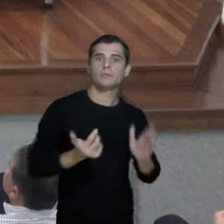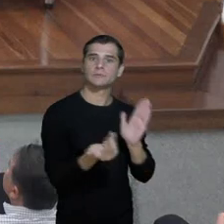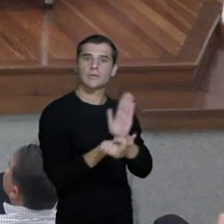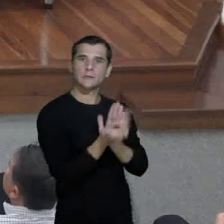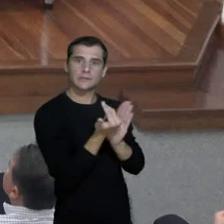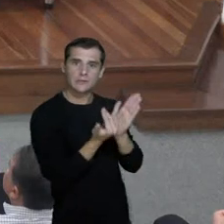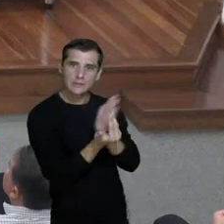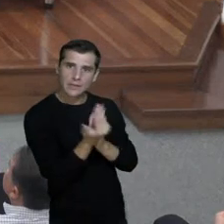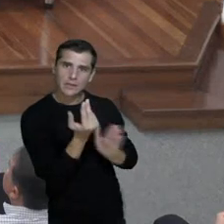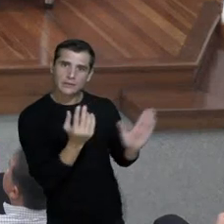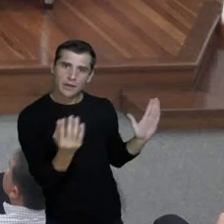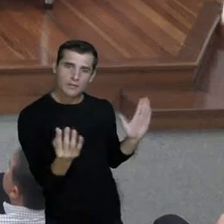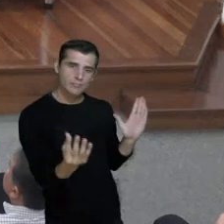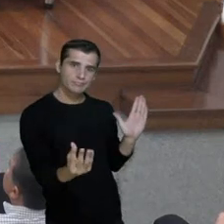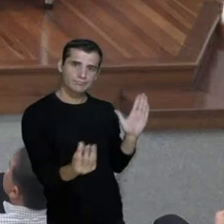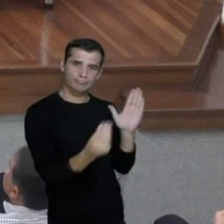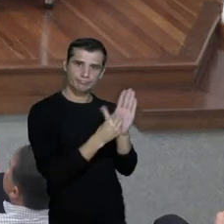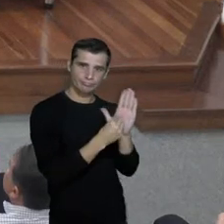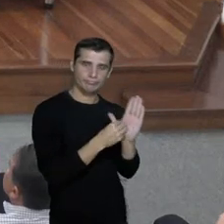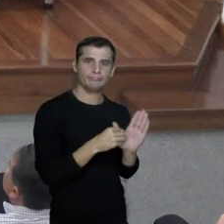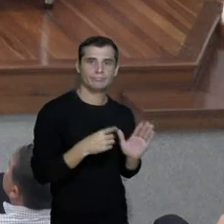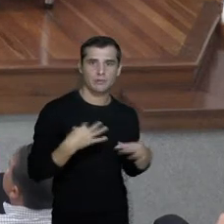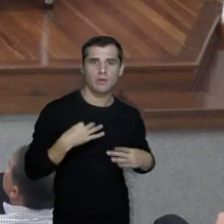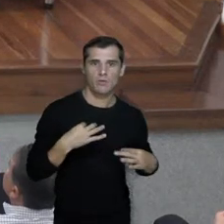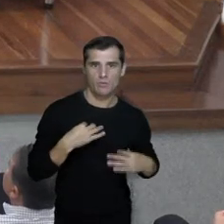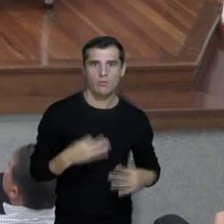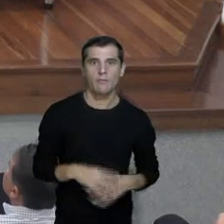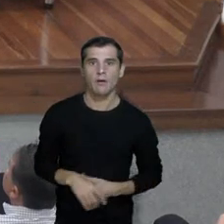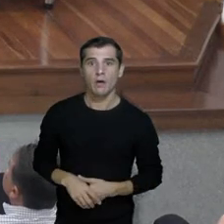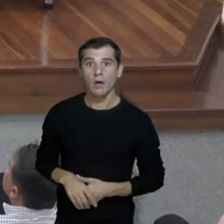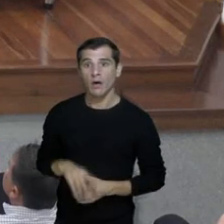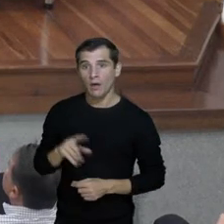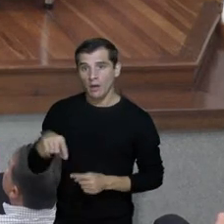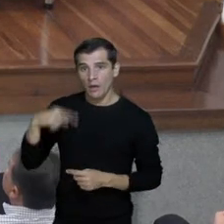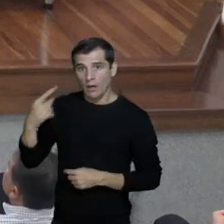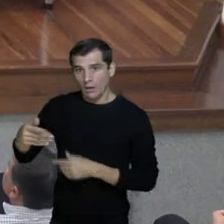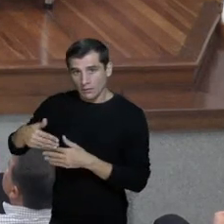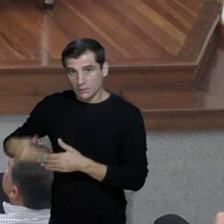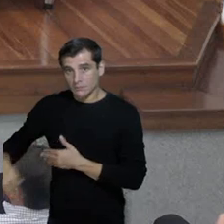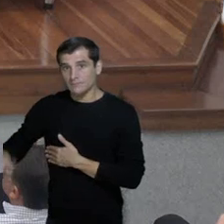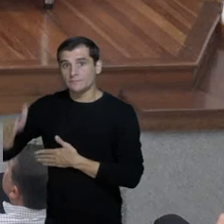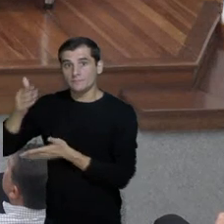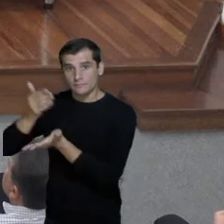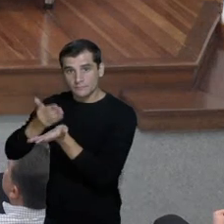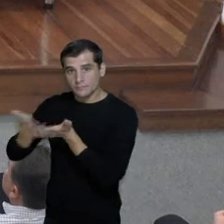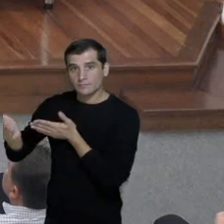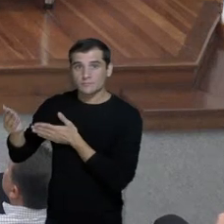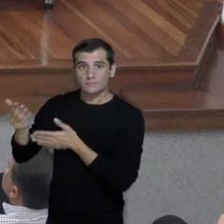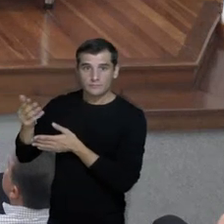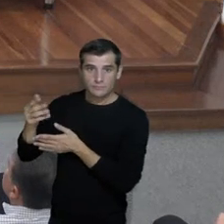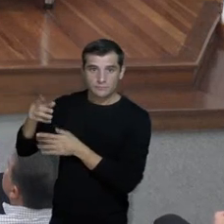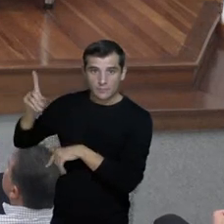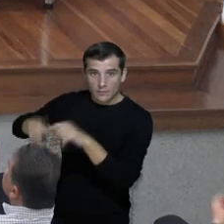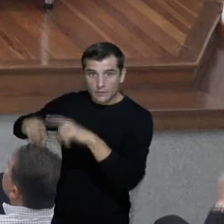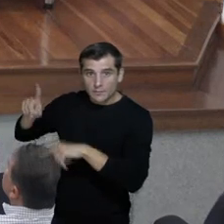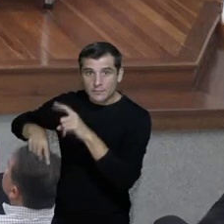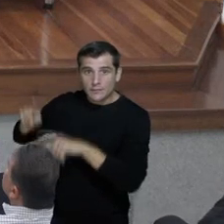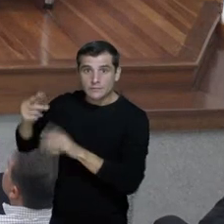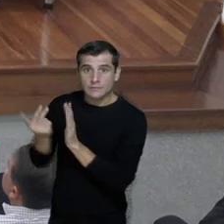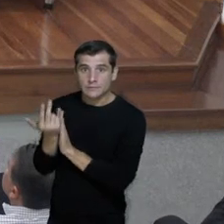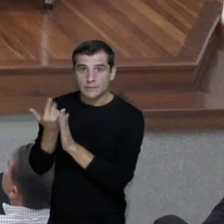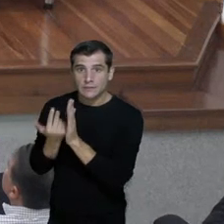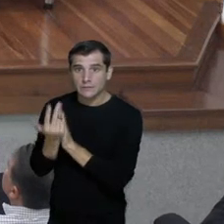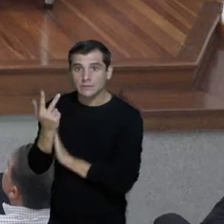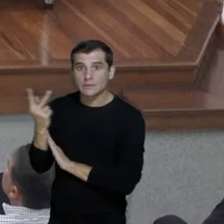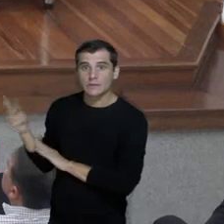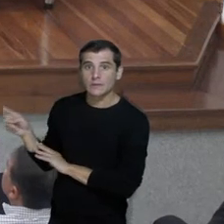e a partir dali eu eu comecei a licenciar produtos para muitas empresas ã produtos com com o meu nome já